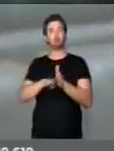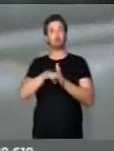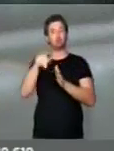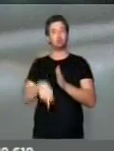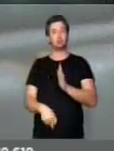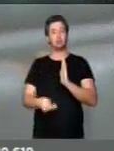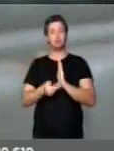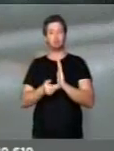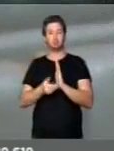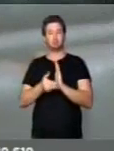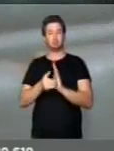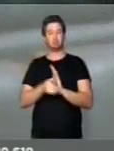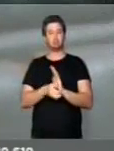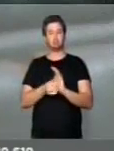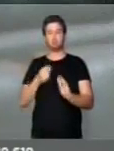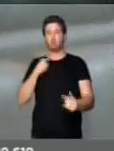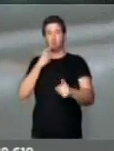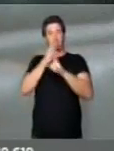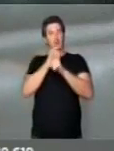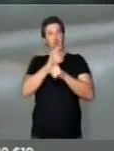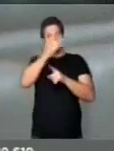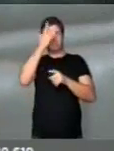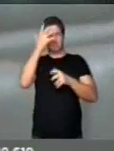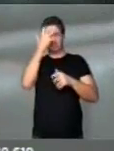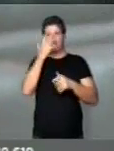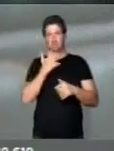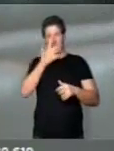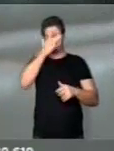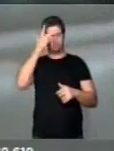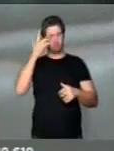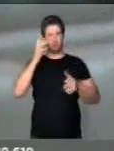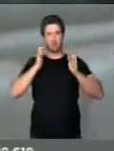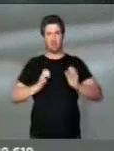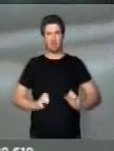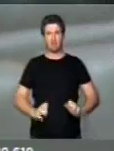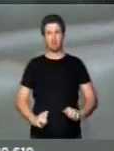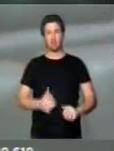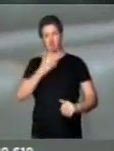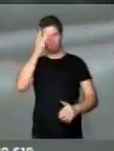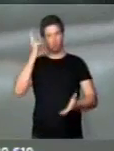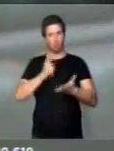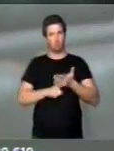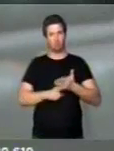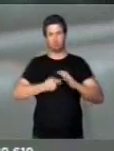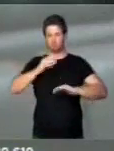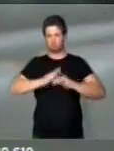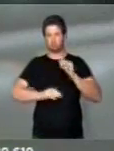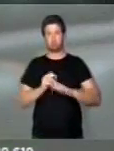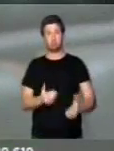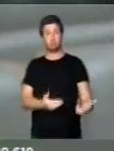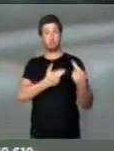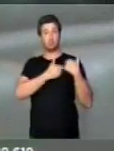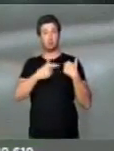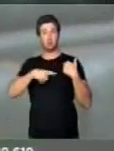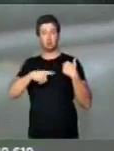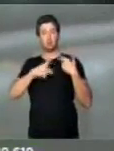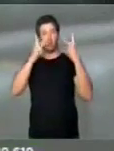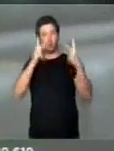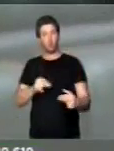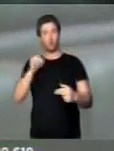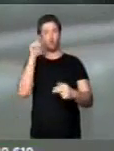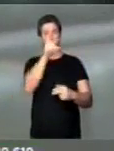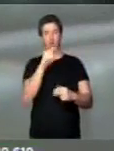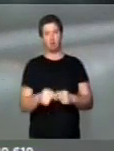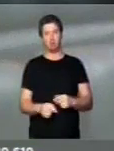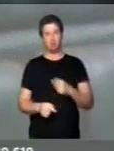casa, encontrar pessoas sérias, éticas, comprometidas, competentes, responsáveis como a sua pessoa. Eu